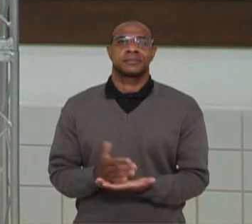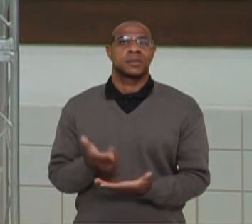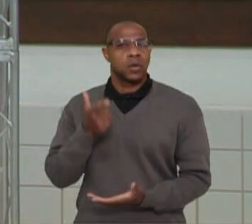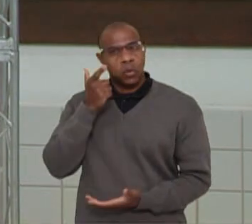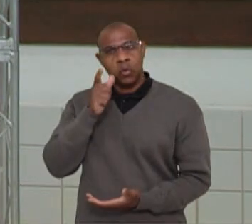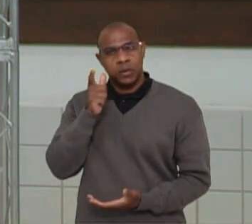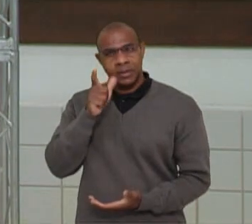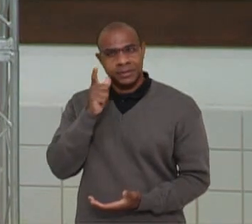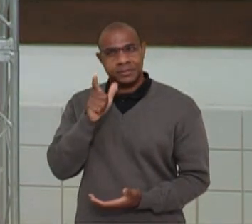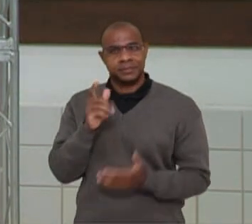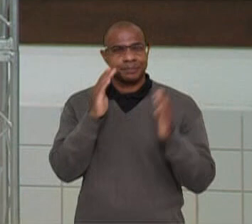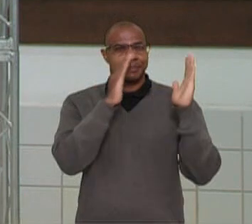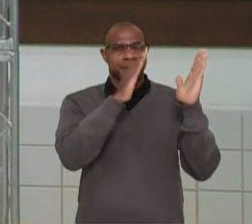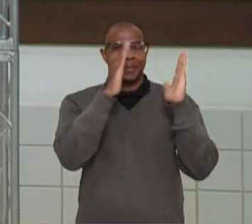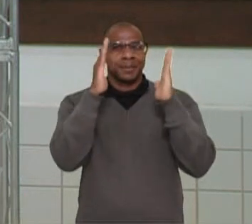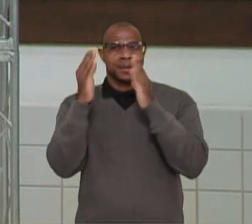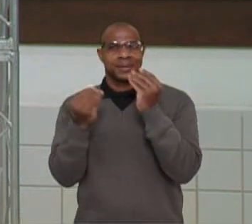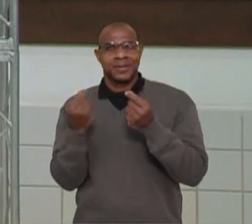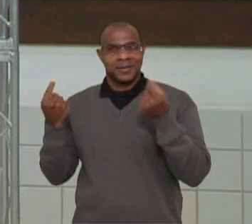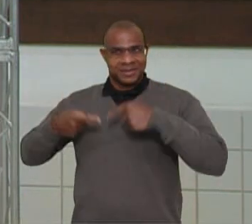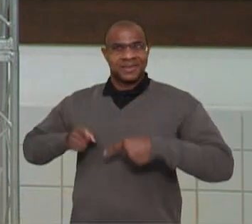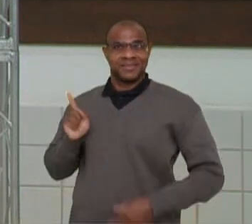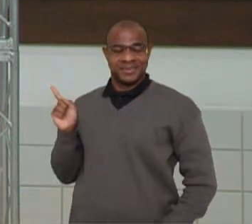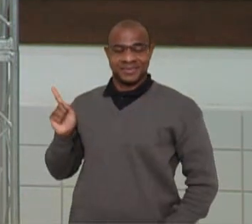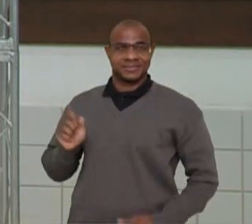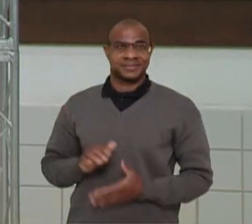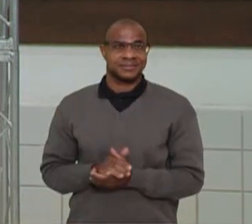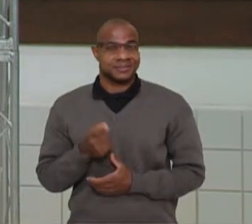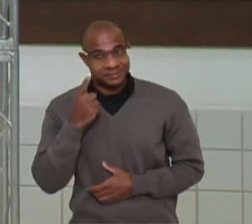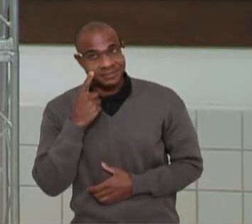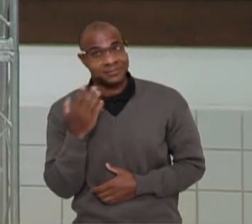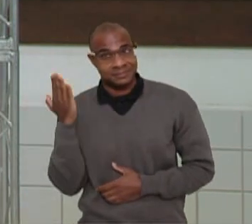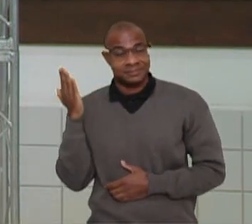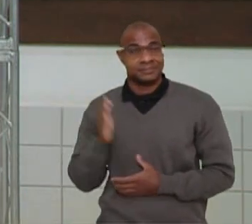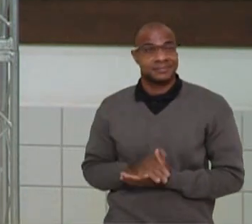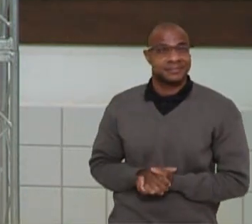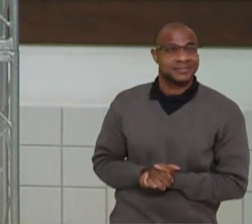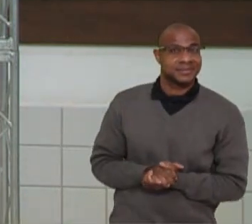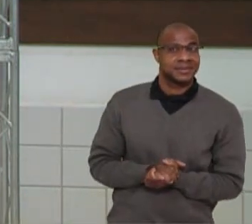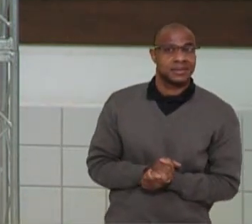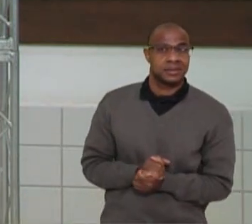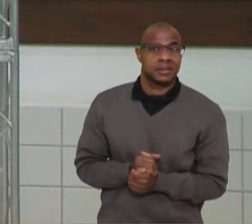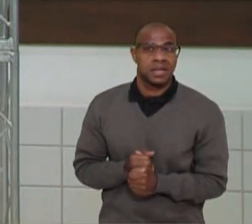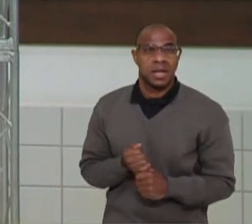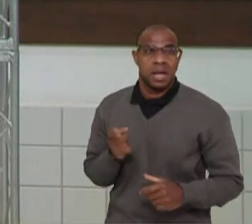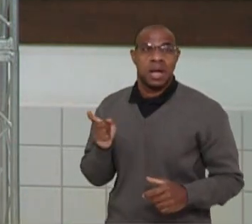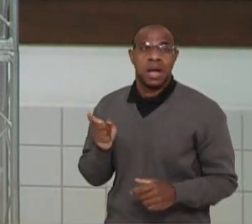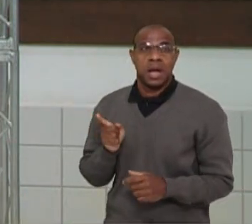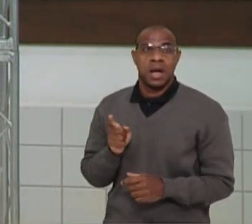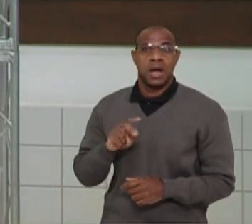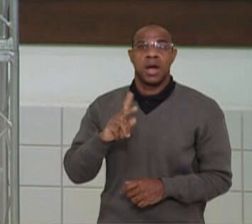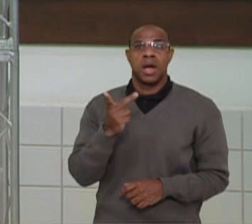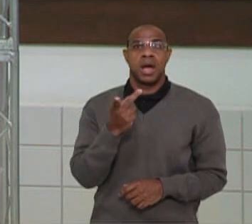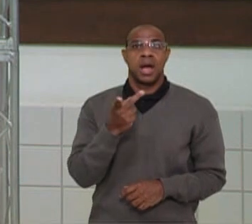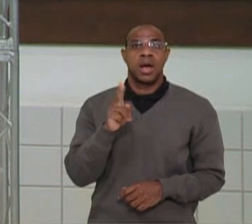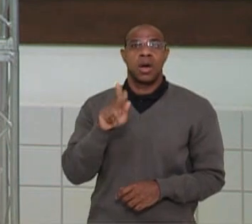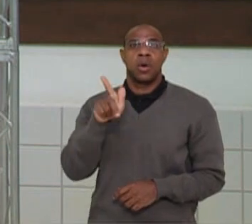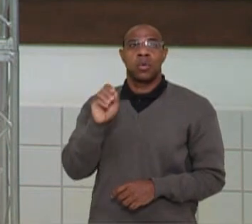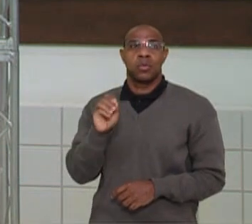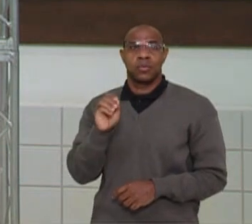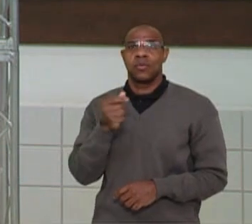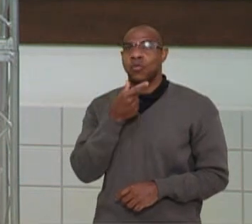Conseguiu resolver esse super desafio? Vamos ver como é que ele fica. Hugo organizou seus 7 livros na